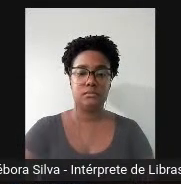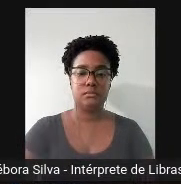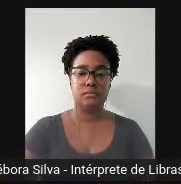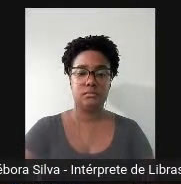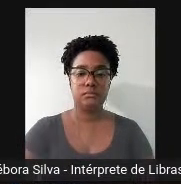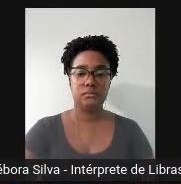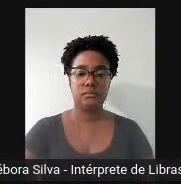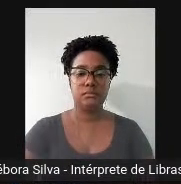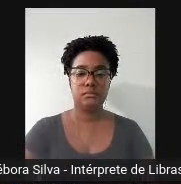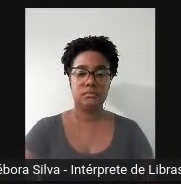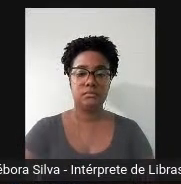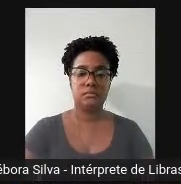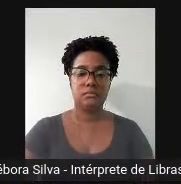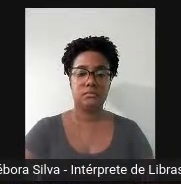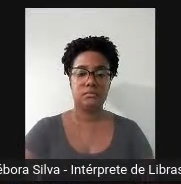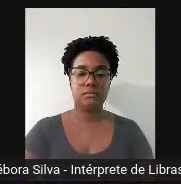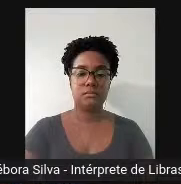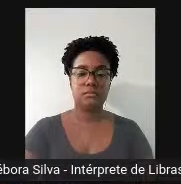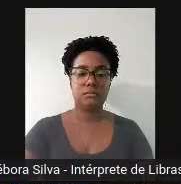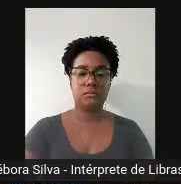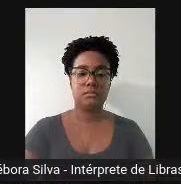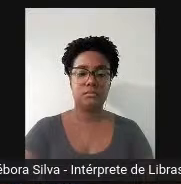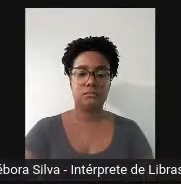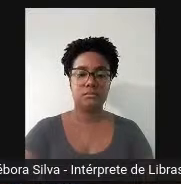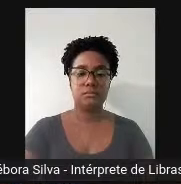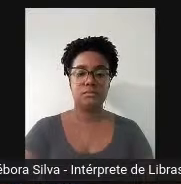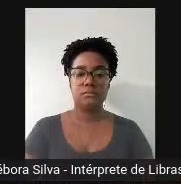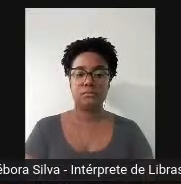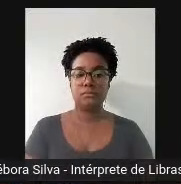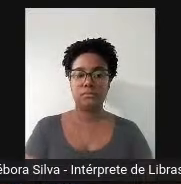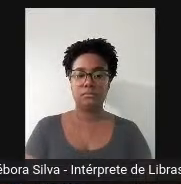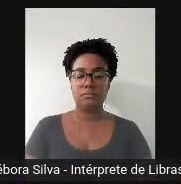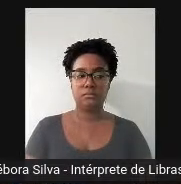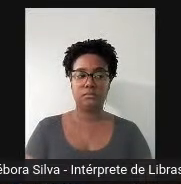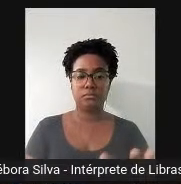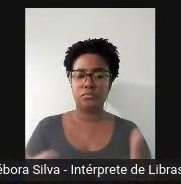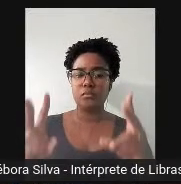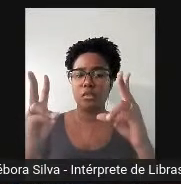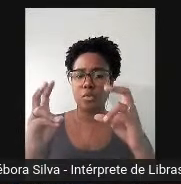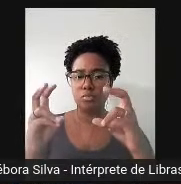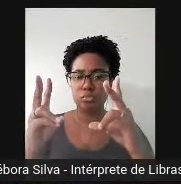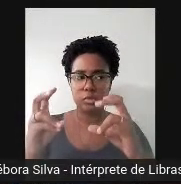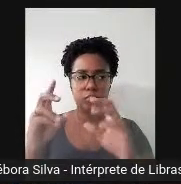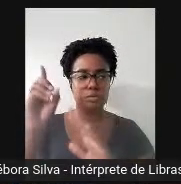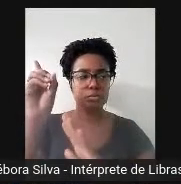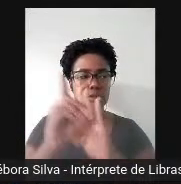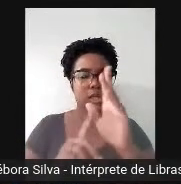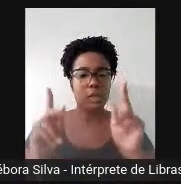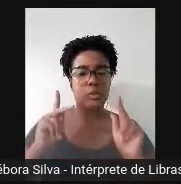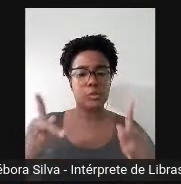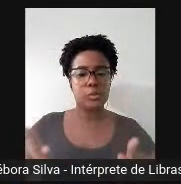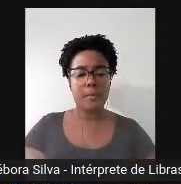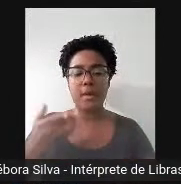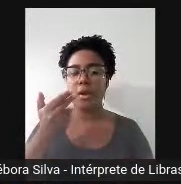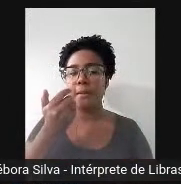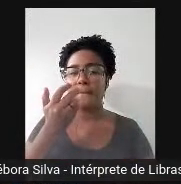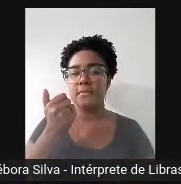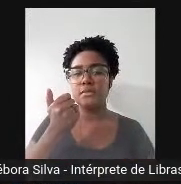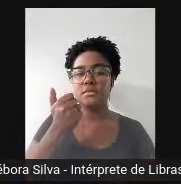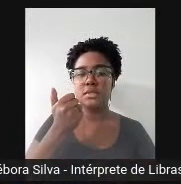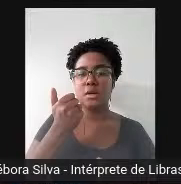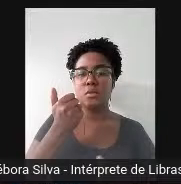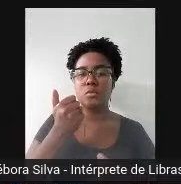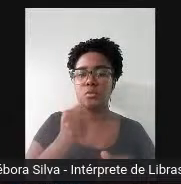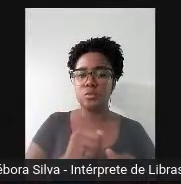Como a Wenche falou na apresentação dela, o conteúdo normativo do direito humano à alimentação está expressado no comentário geral número